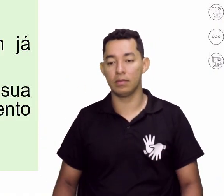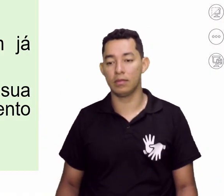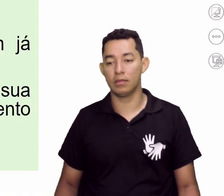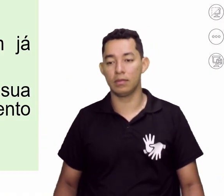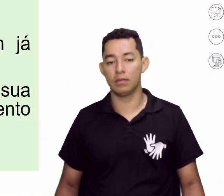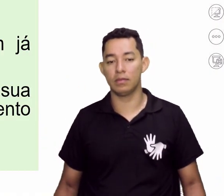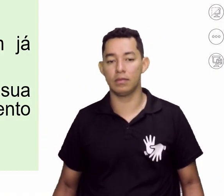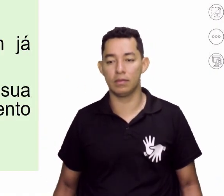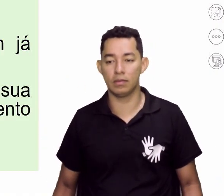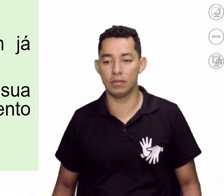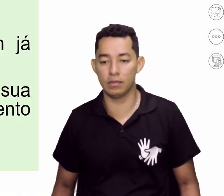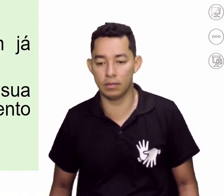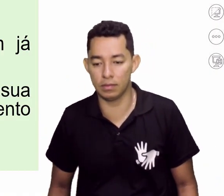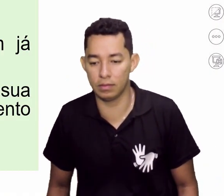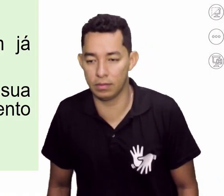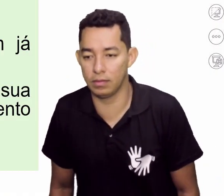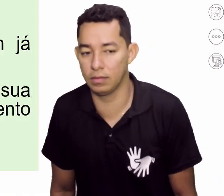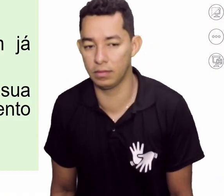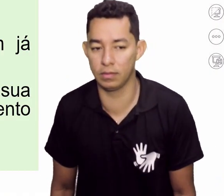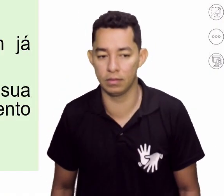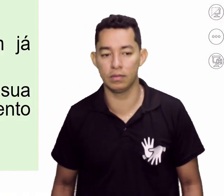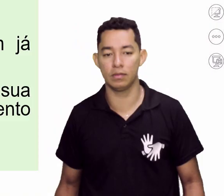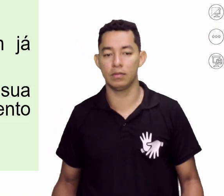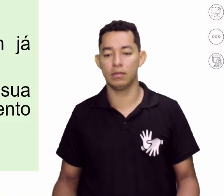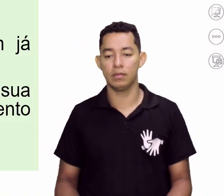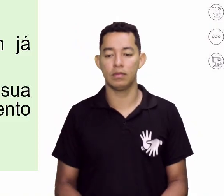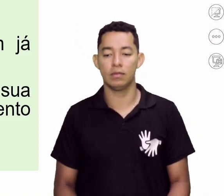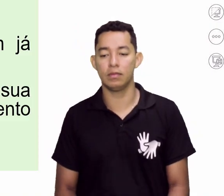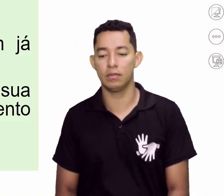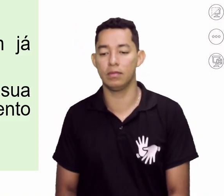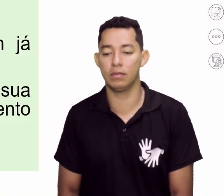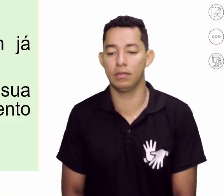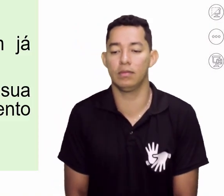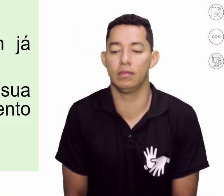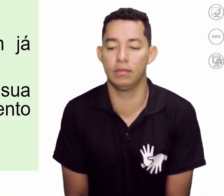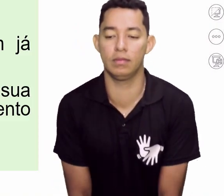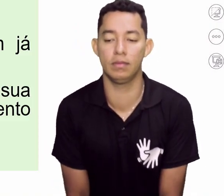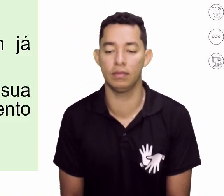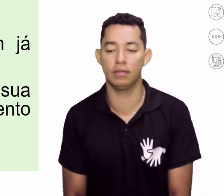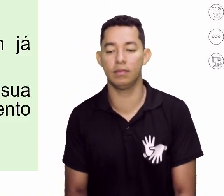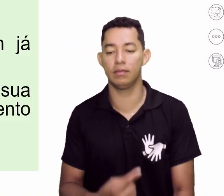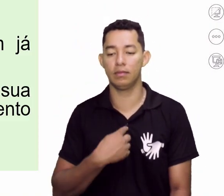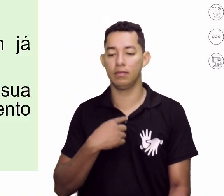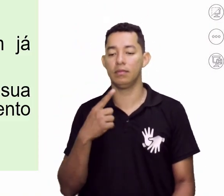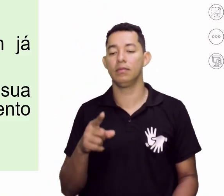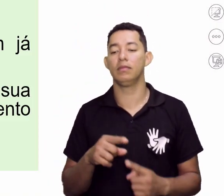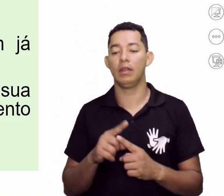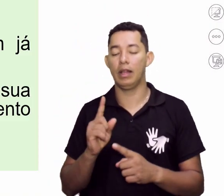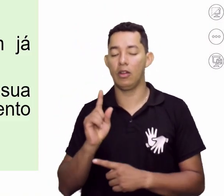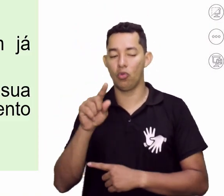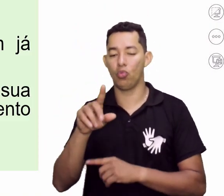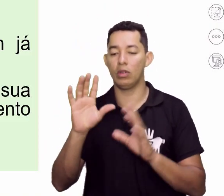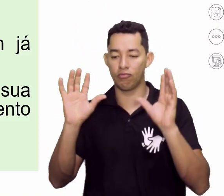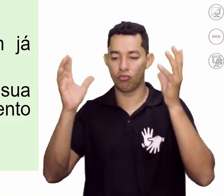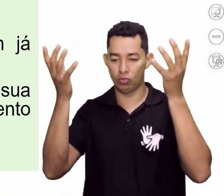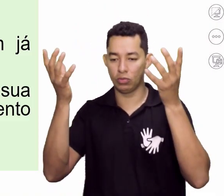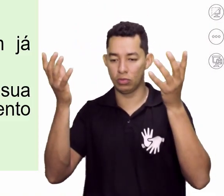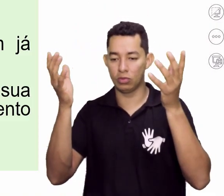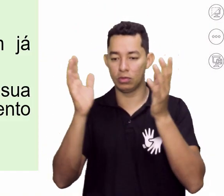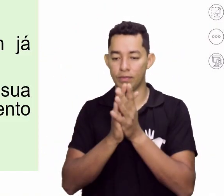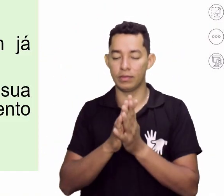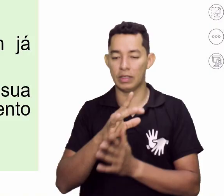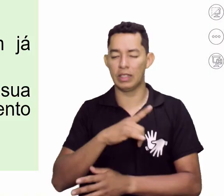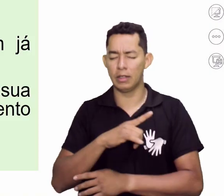faz na arte com profissões. Eu estive num show recentemente, eu contei que pelo menos